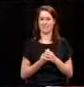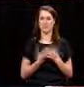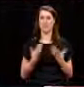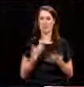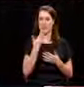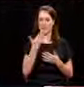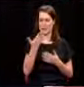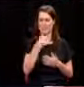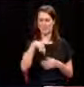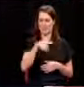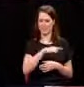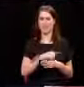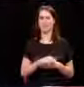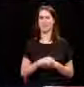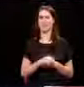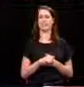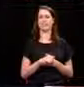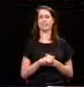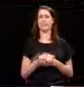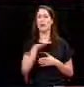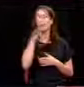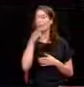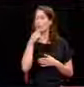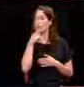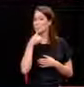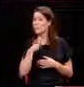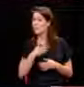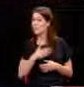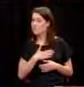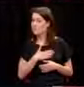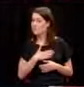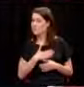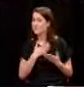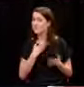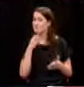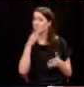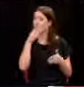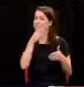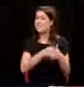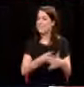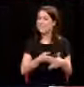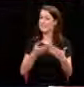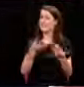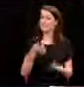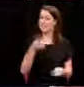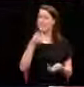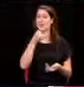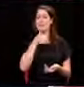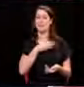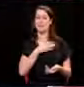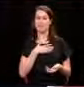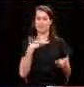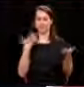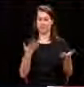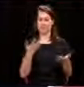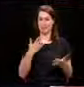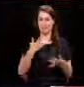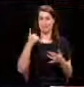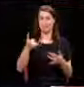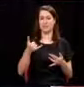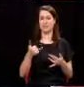beijinho nós. Grande. Obrigado. Obrigado, nós. Comboio Benfica, com destino até à estação de Benfica no próximo jogo com o Fenerbahçe, na